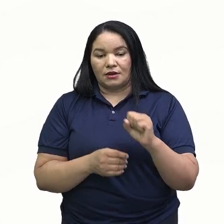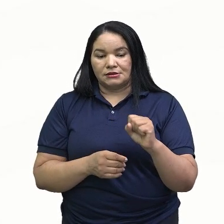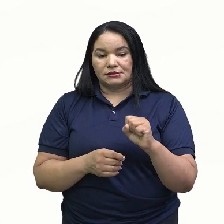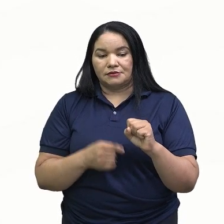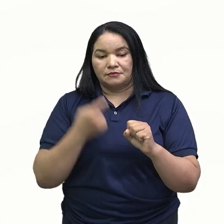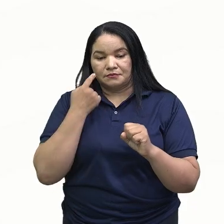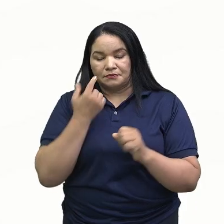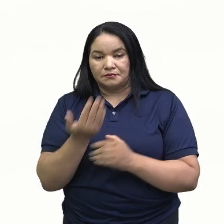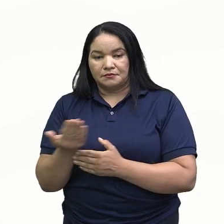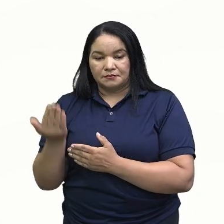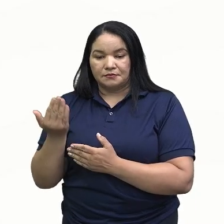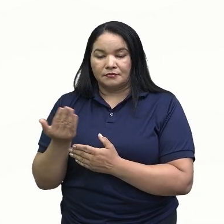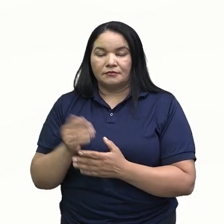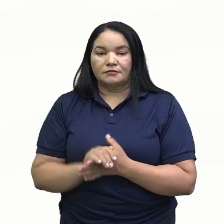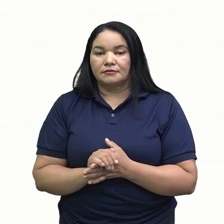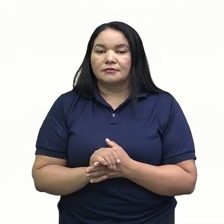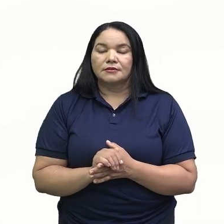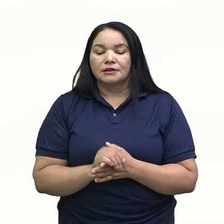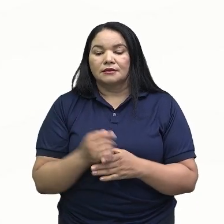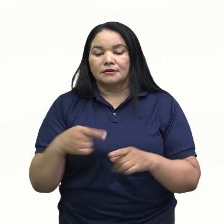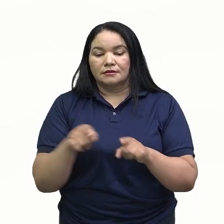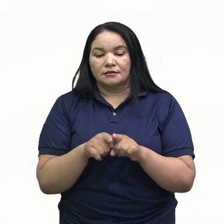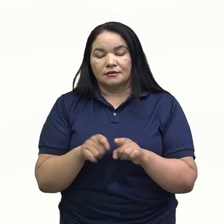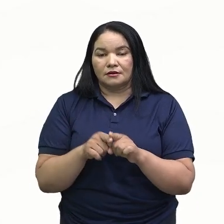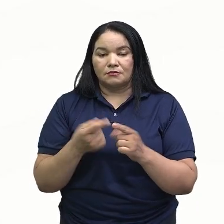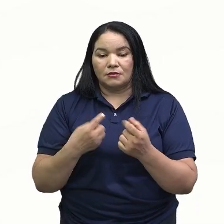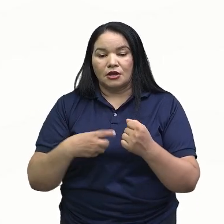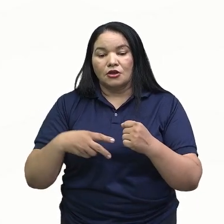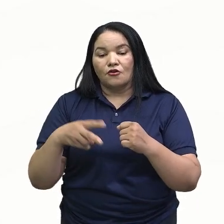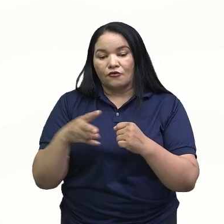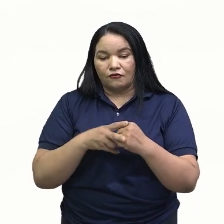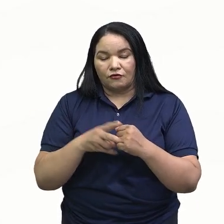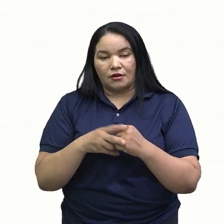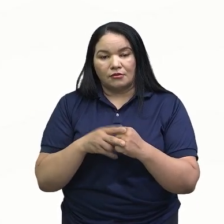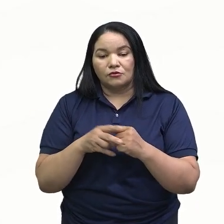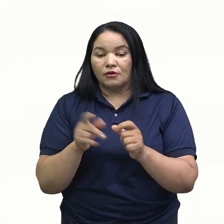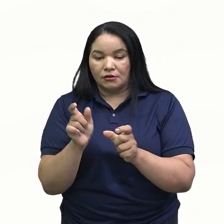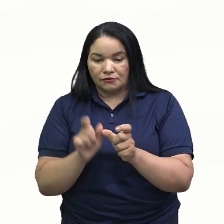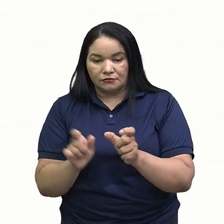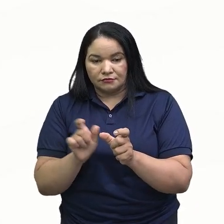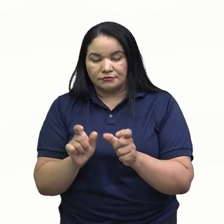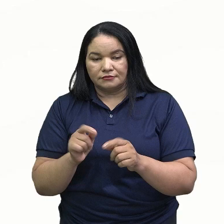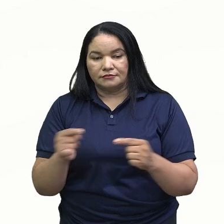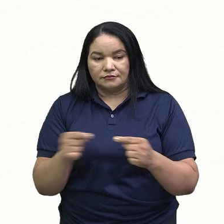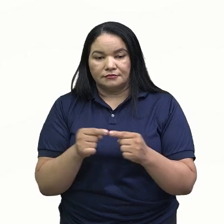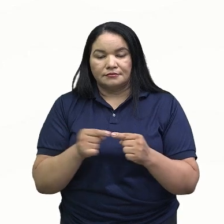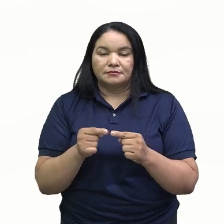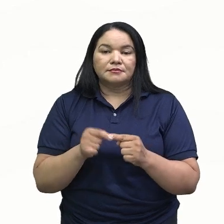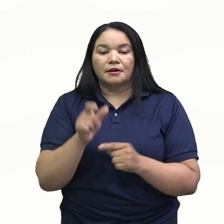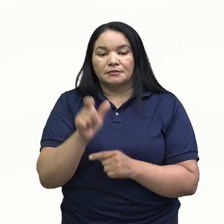concordaremos também o plural com a pessoa, né?